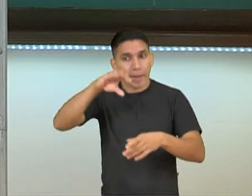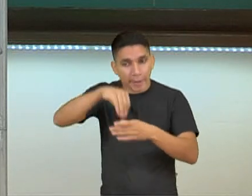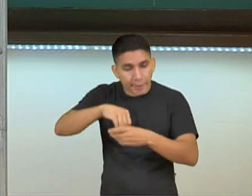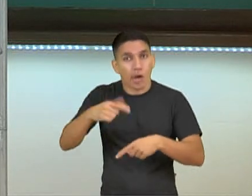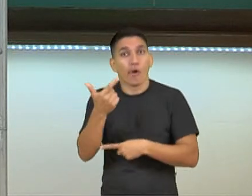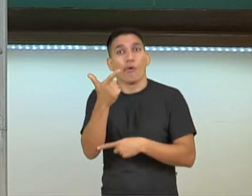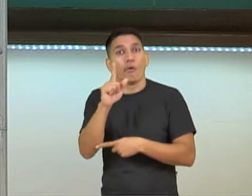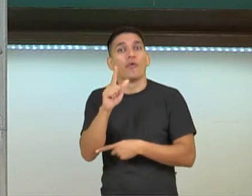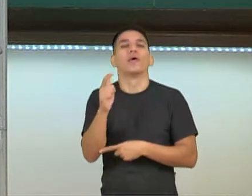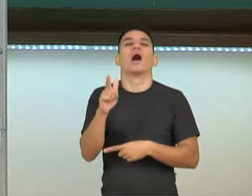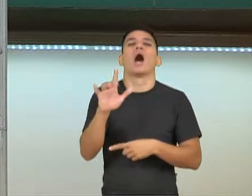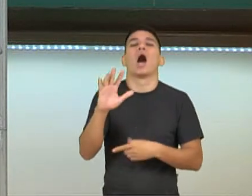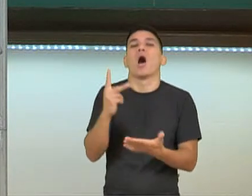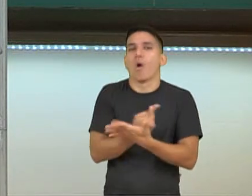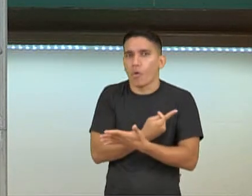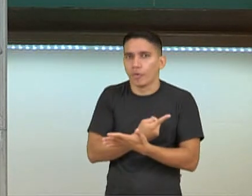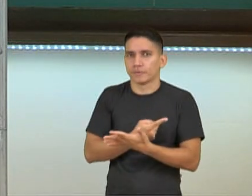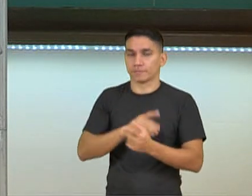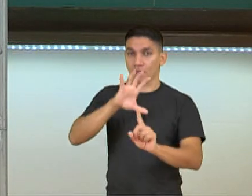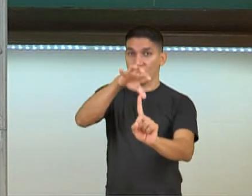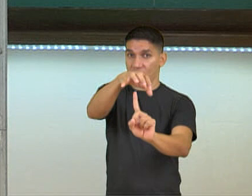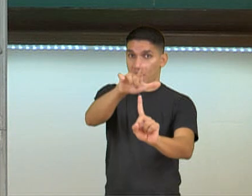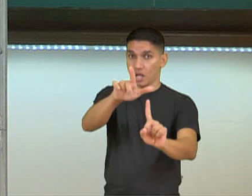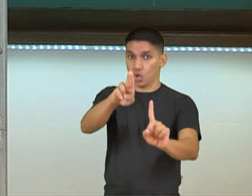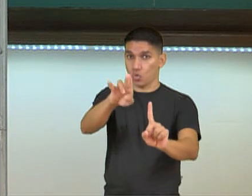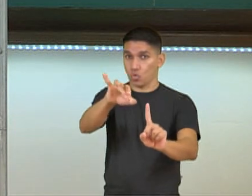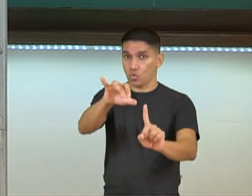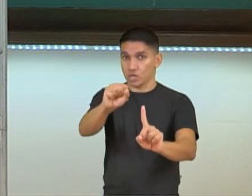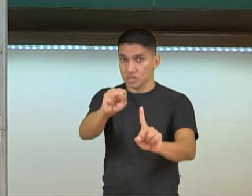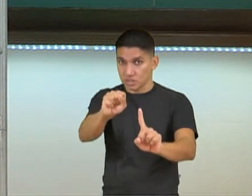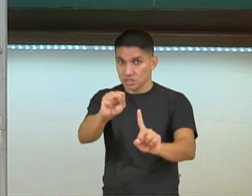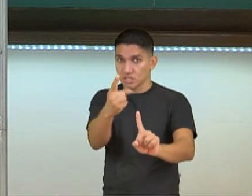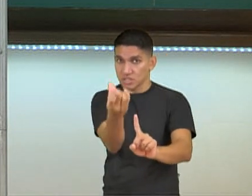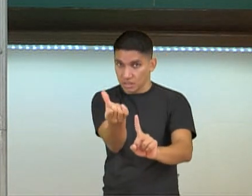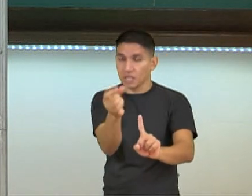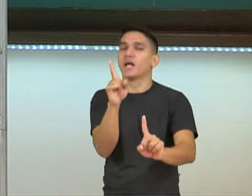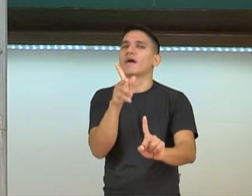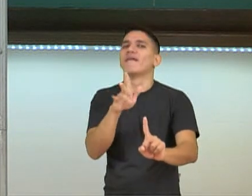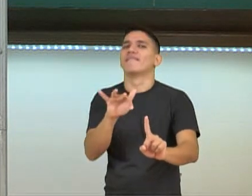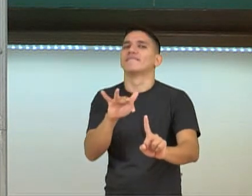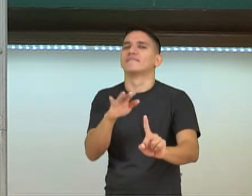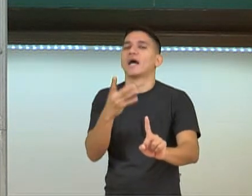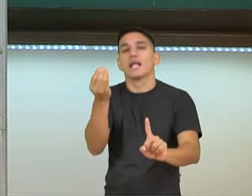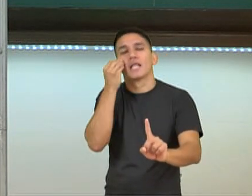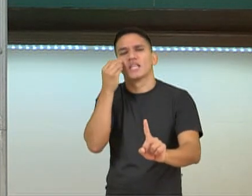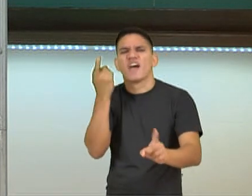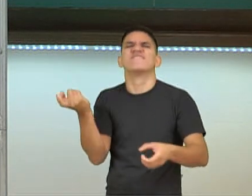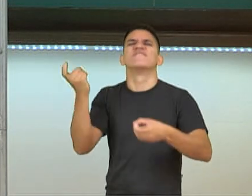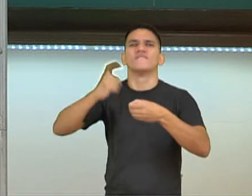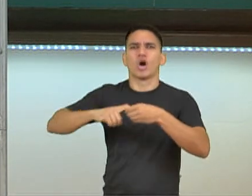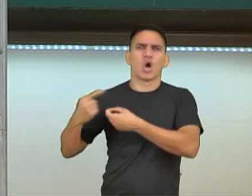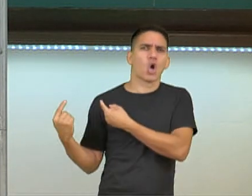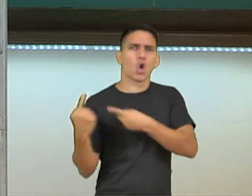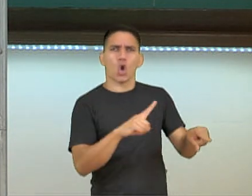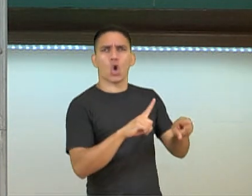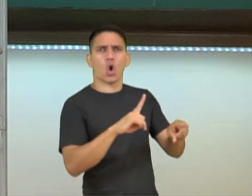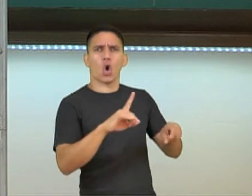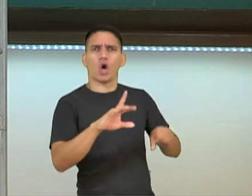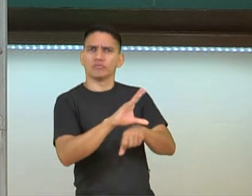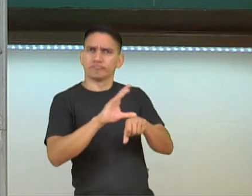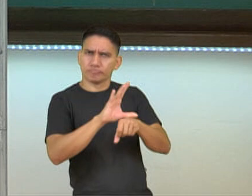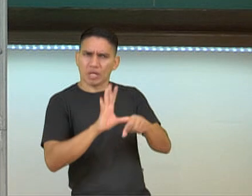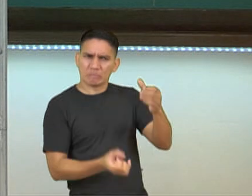coisa acontecendo. O rei Luís XVI ele vai querer voltar a ser um monarca absolutista, vai tentar fazer